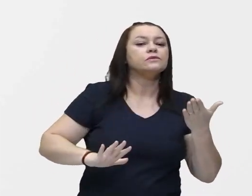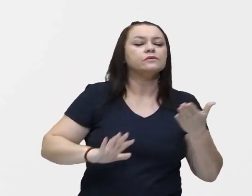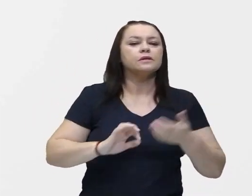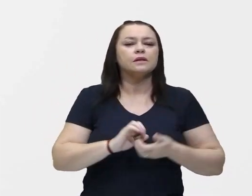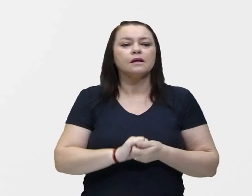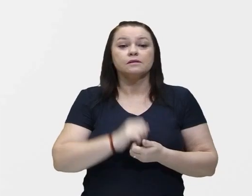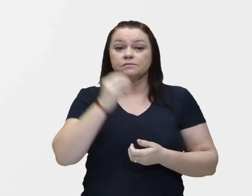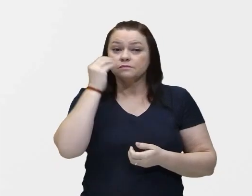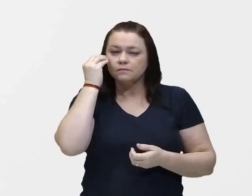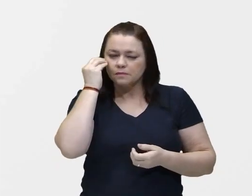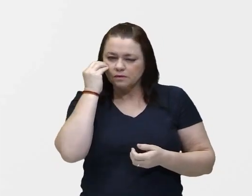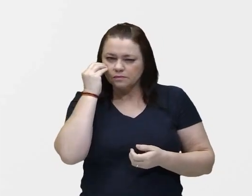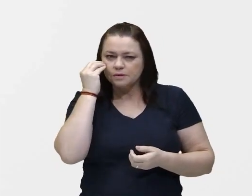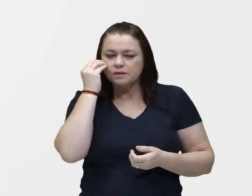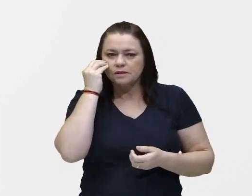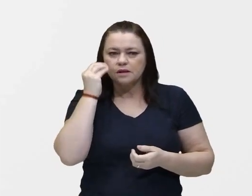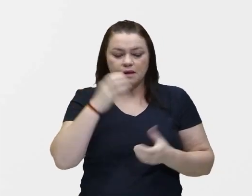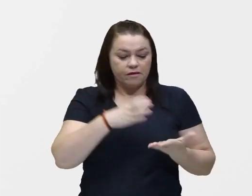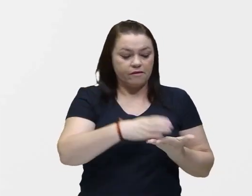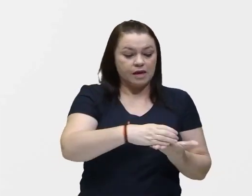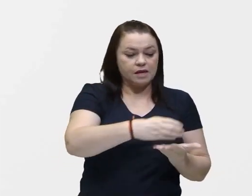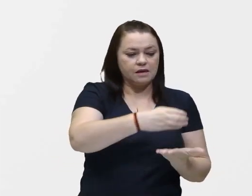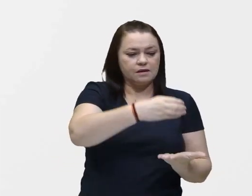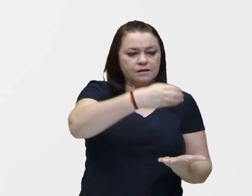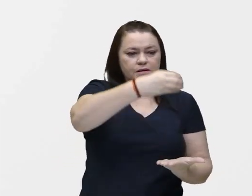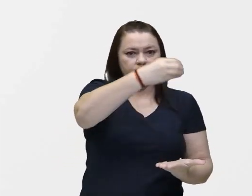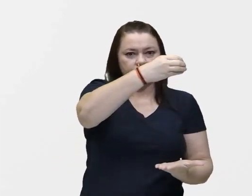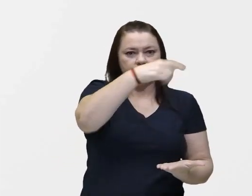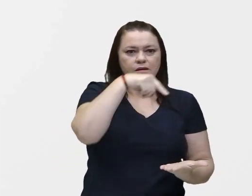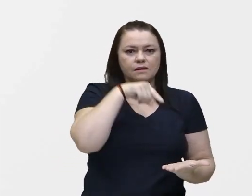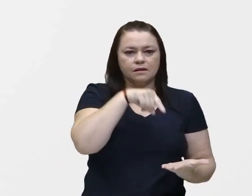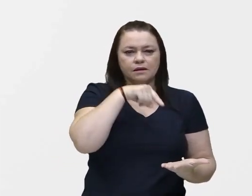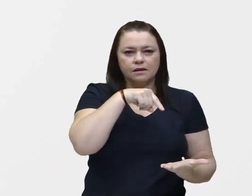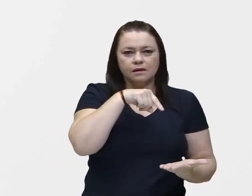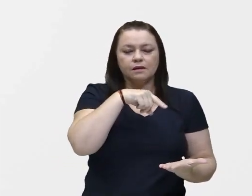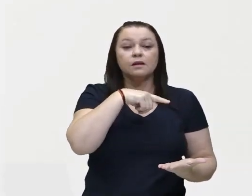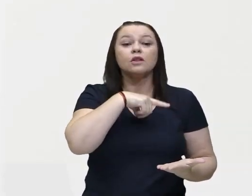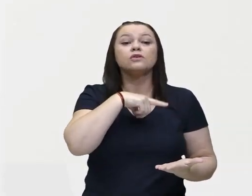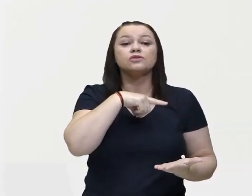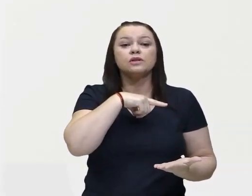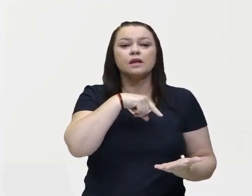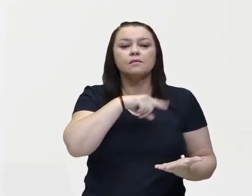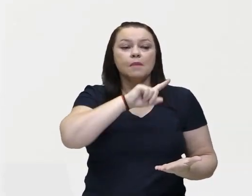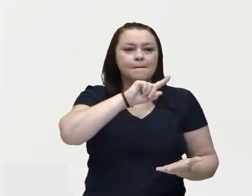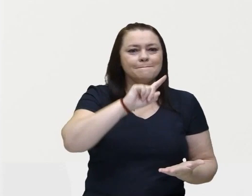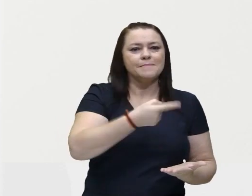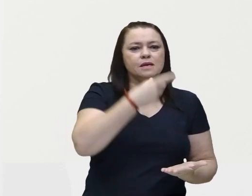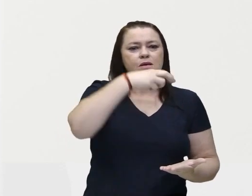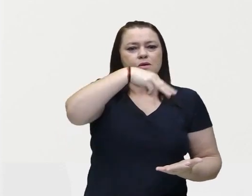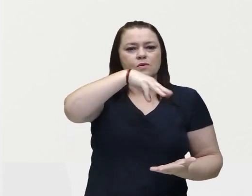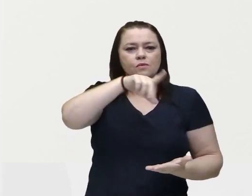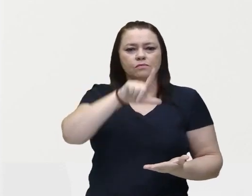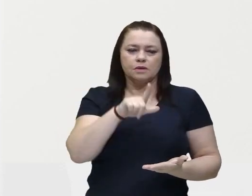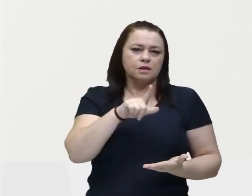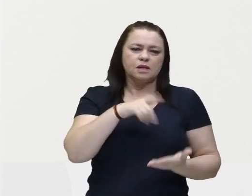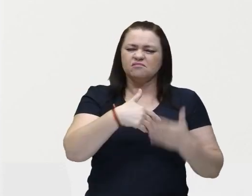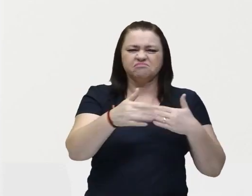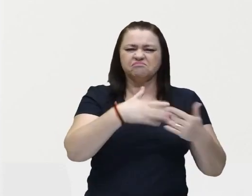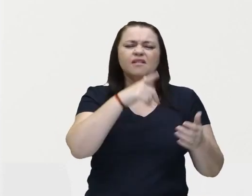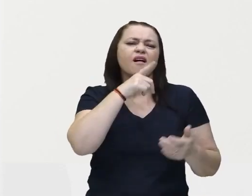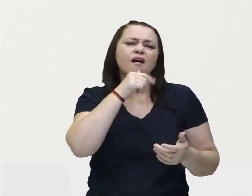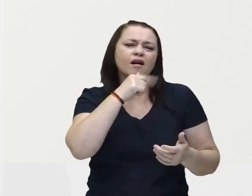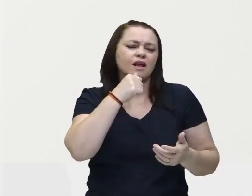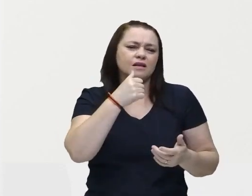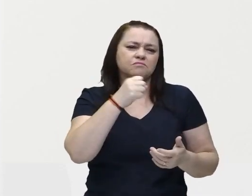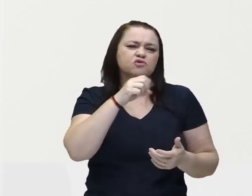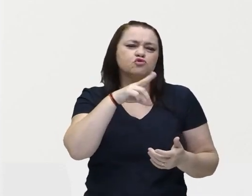Observe o seguinte. Na garrafa, nós temos 1000 mililitros de um certo líquido. E